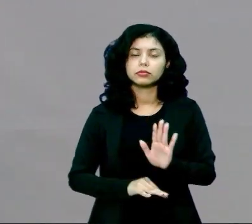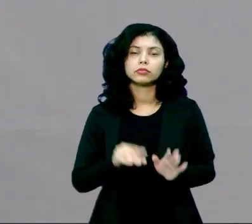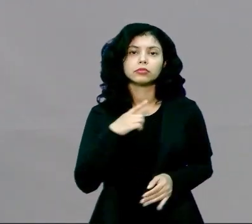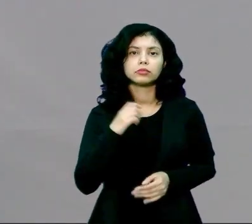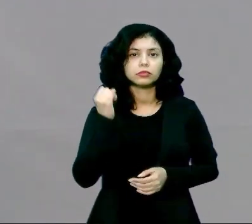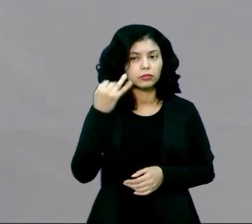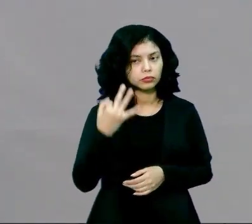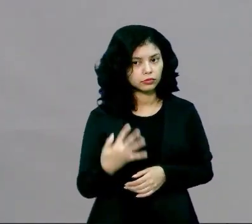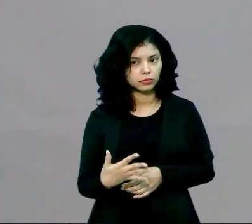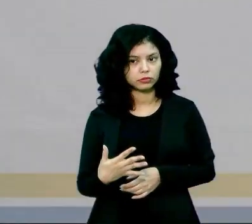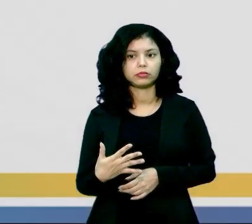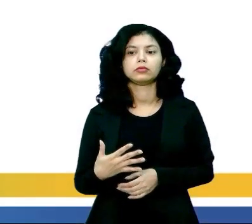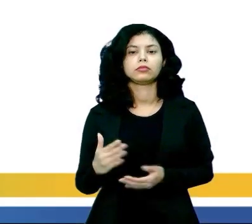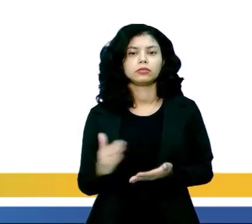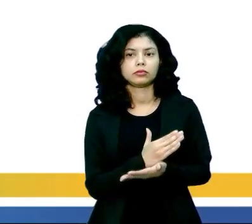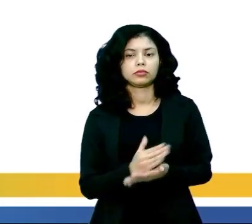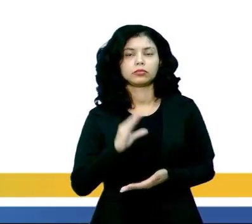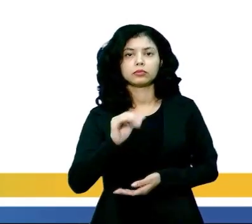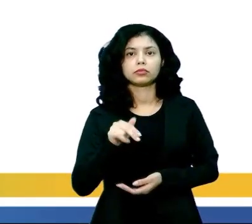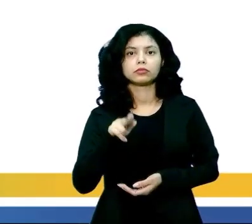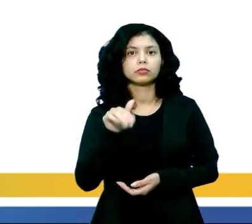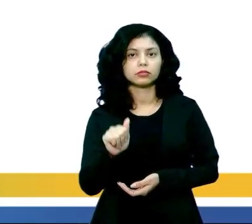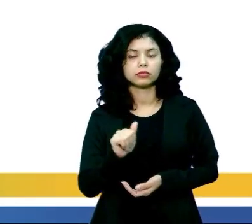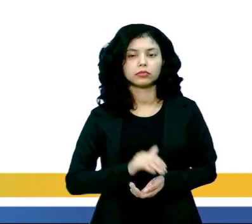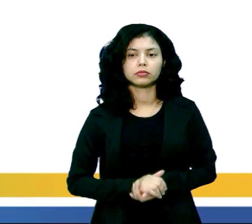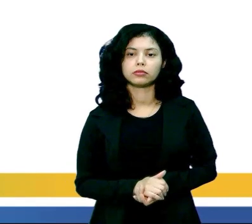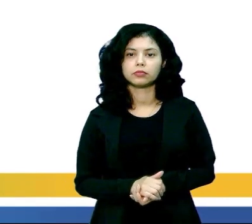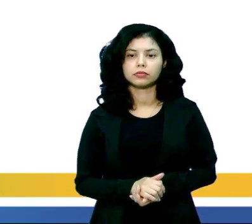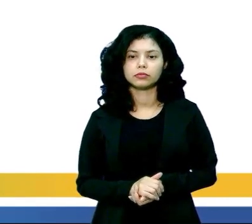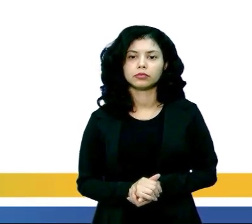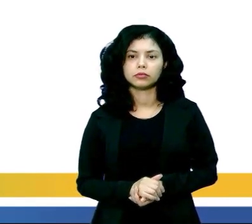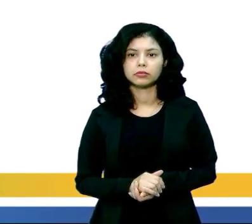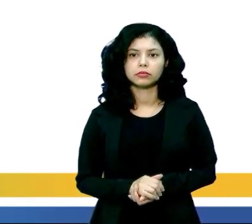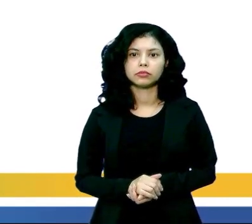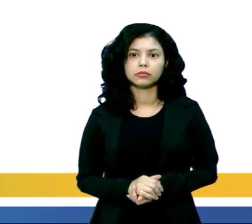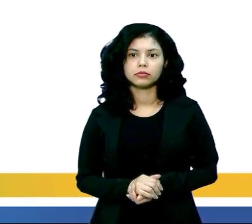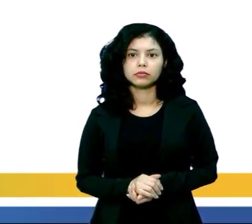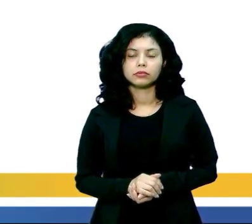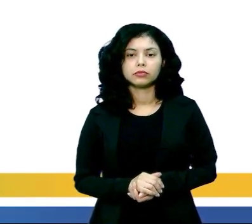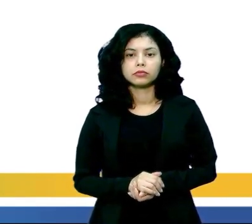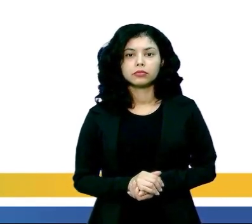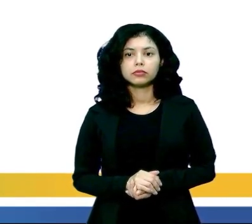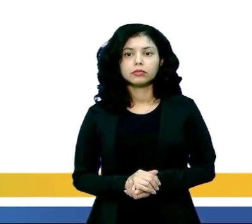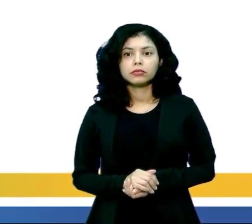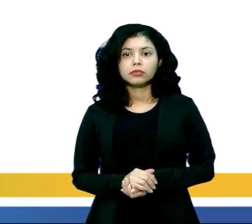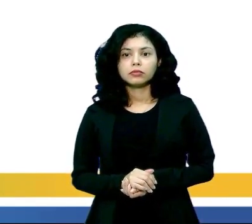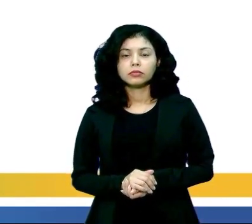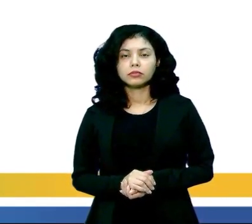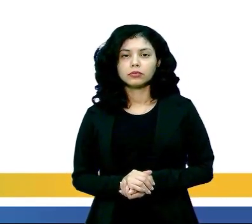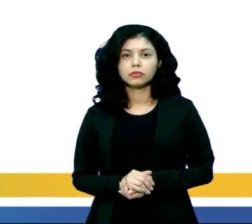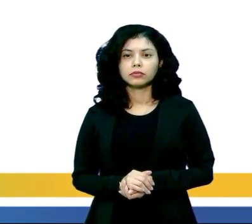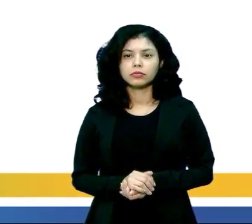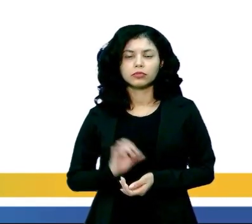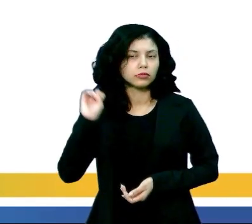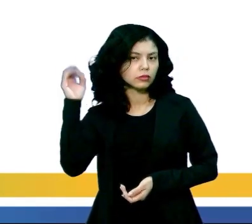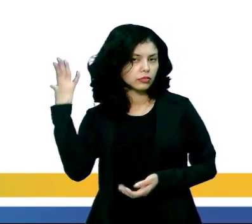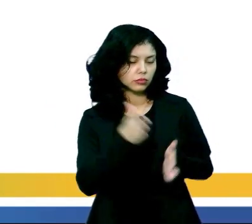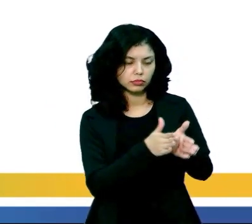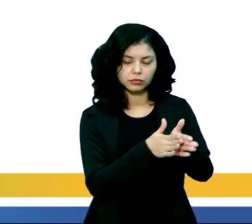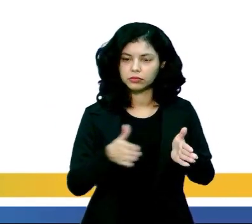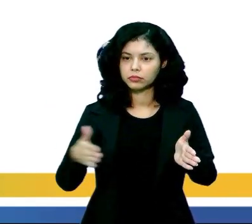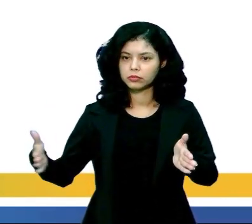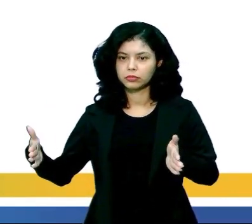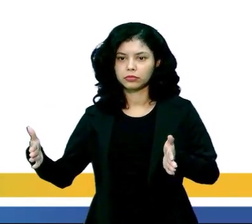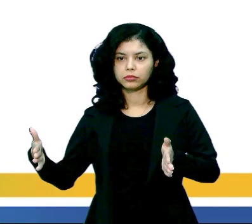ele conta alguma coisa, né? E aí ele conta, né, uma sucessão de